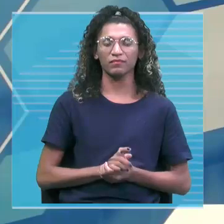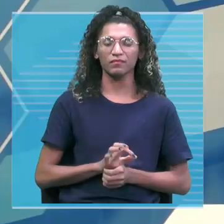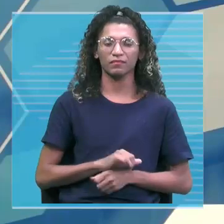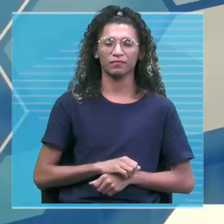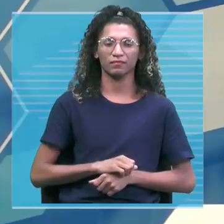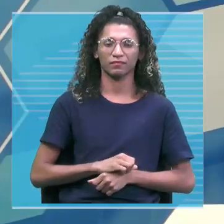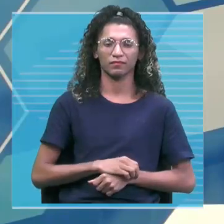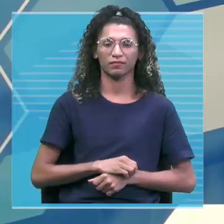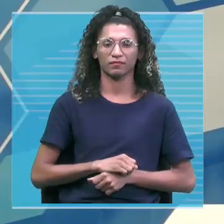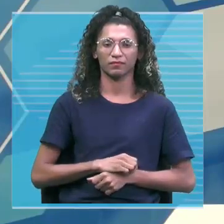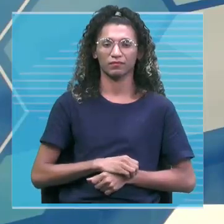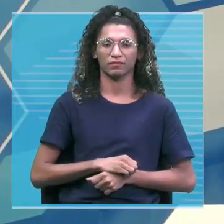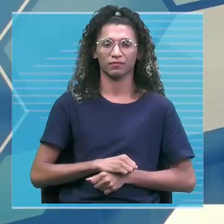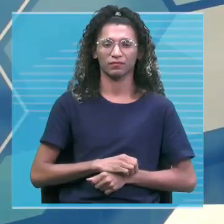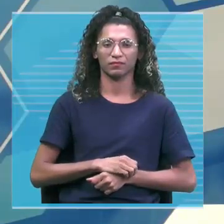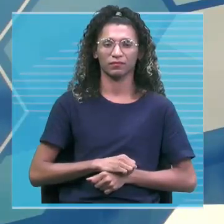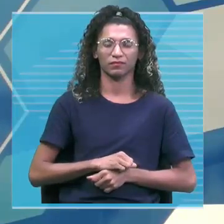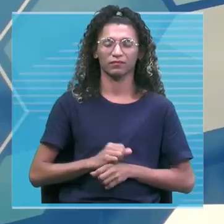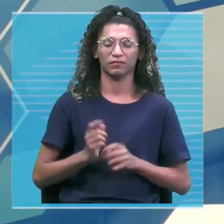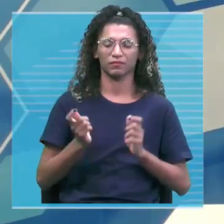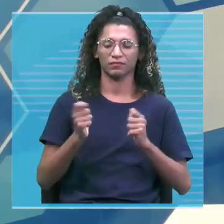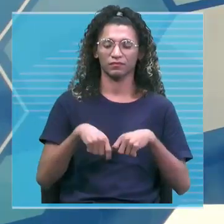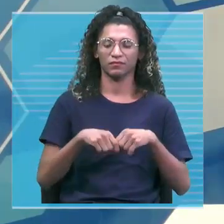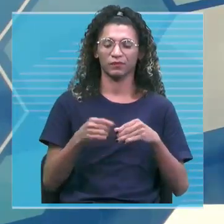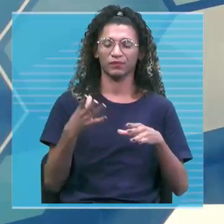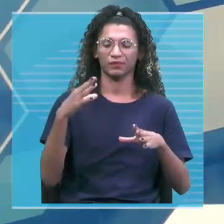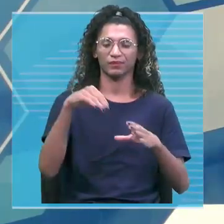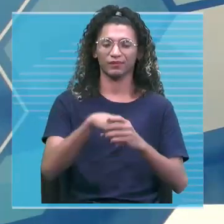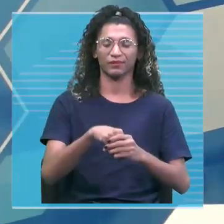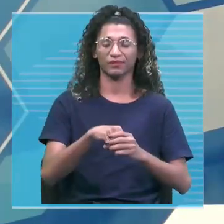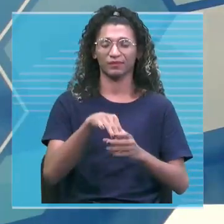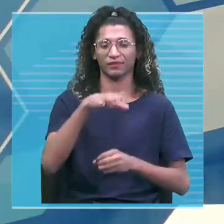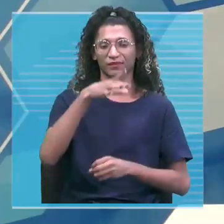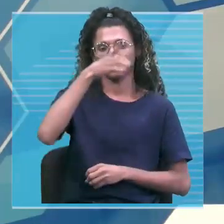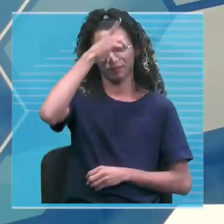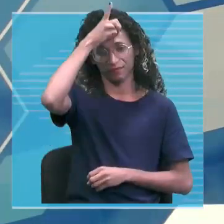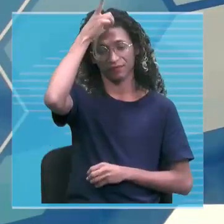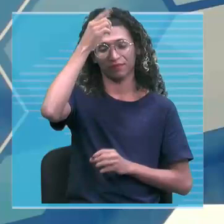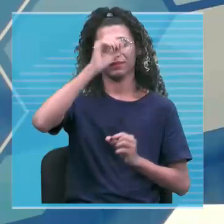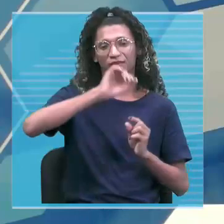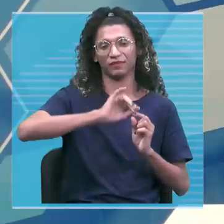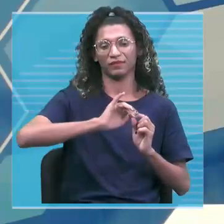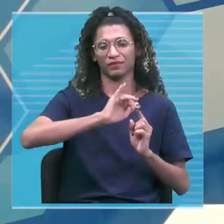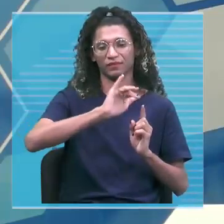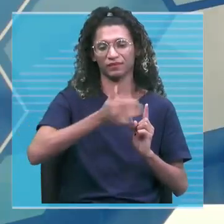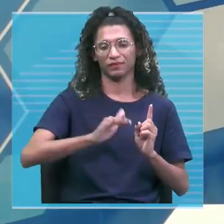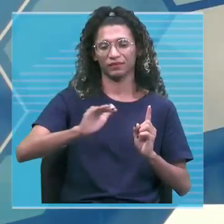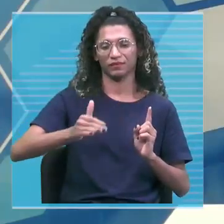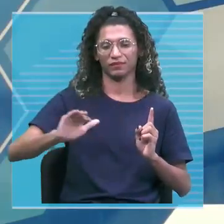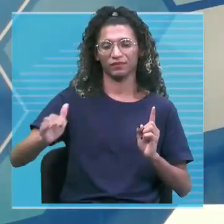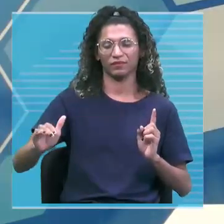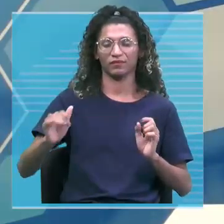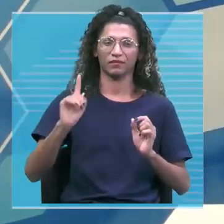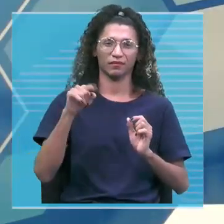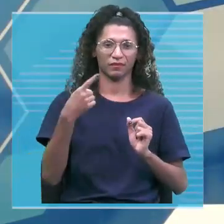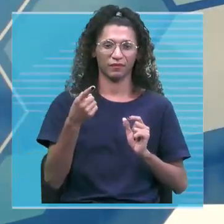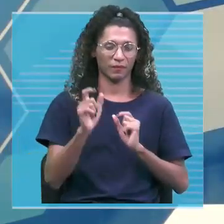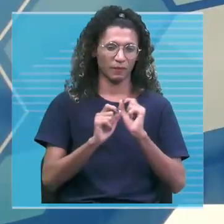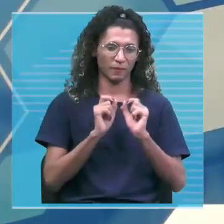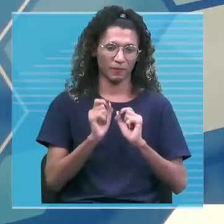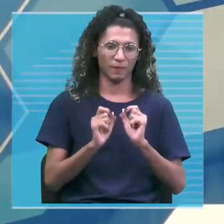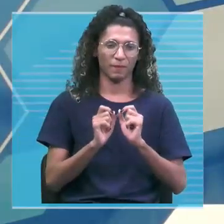ser que ela crie uma onda depois que algum animal